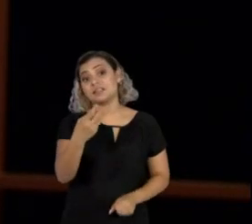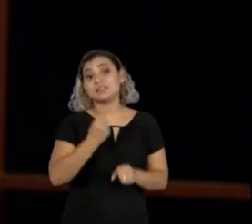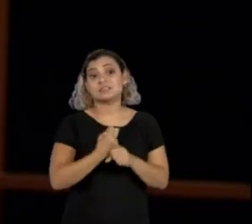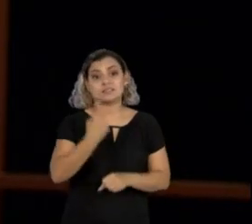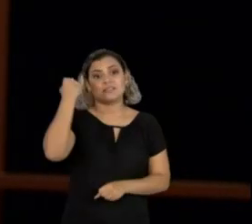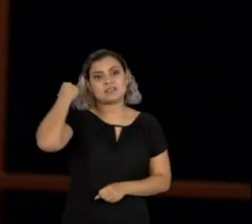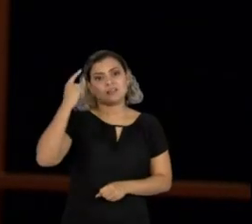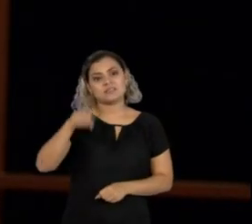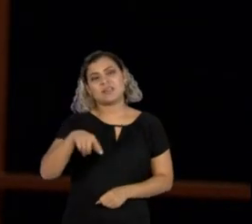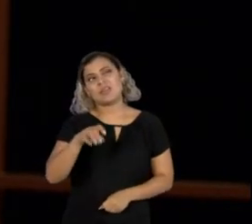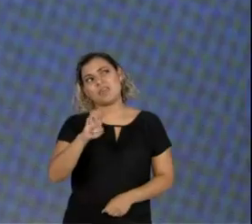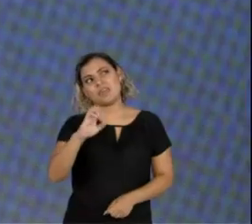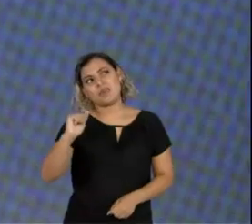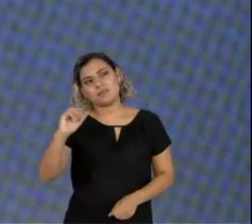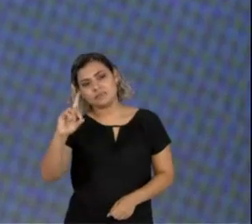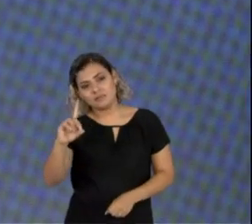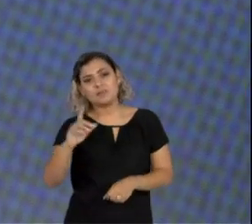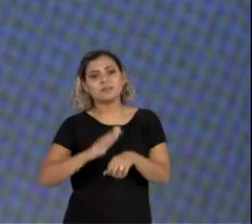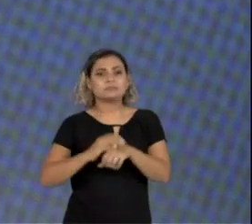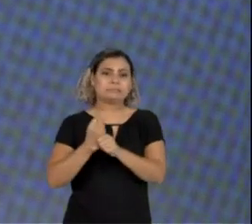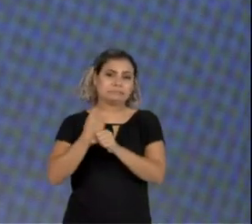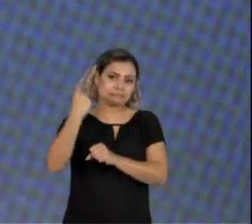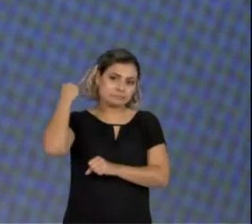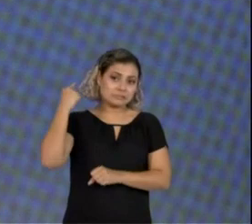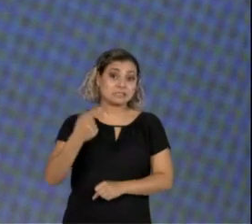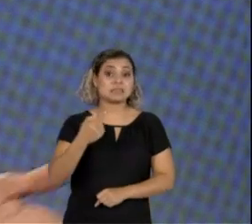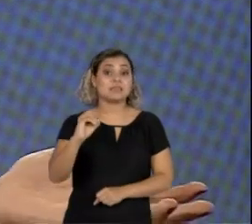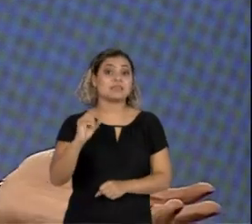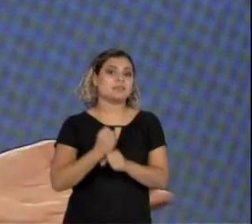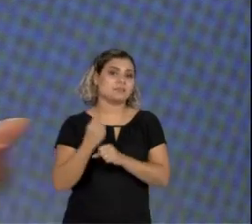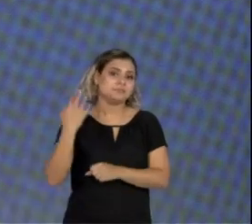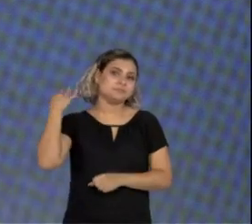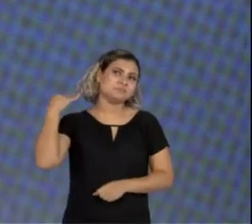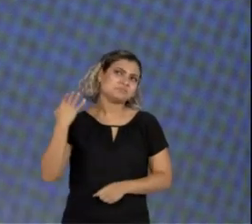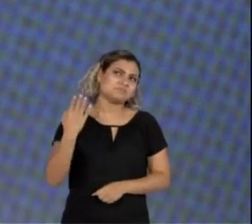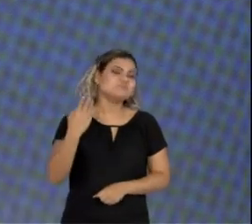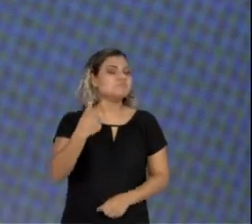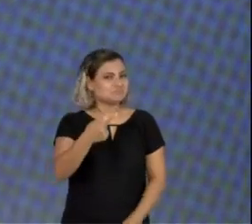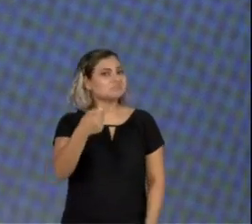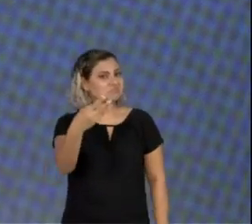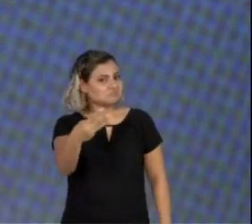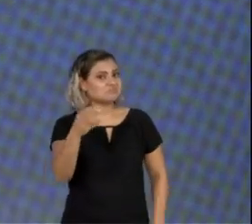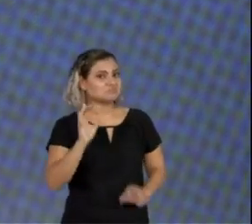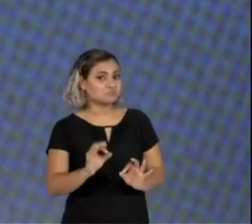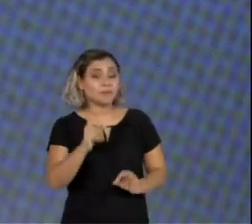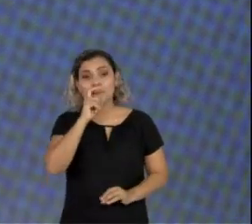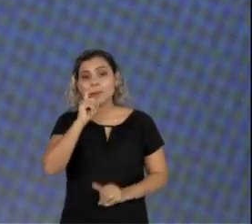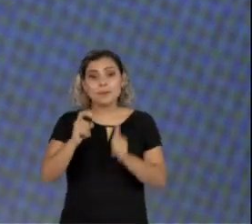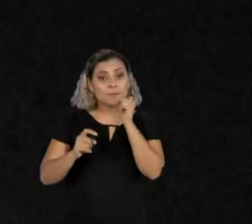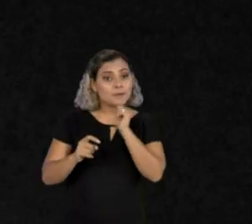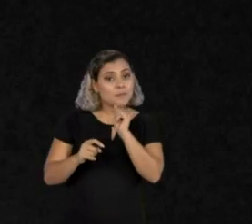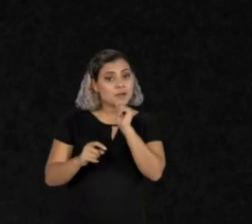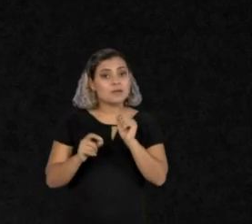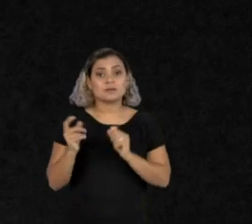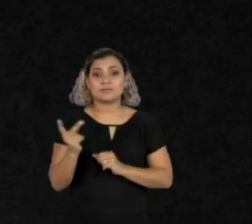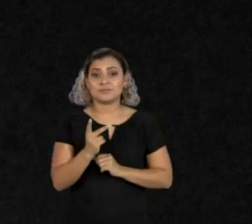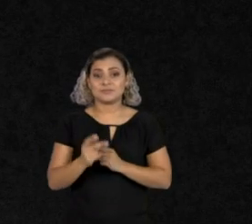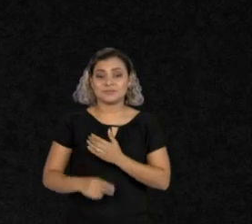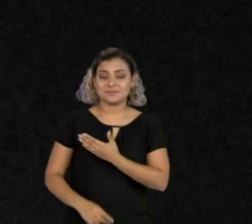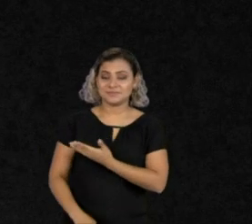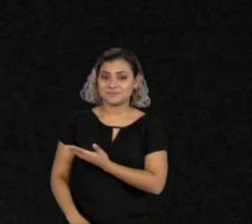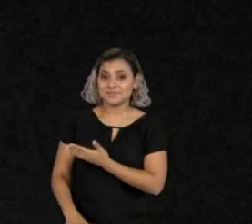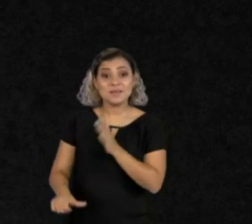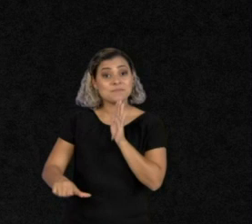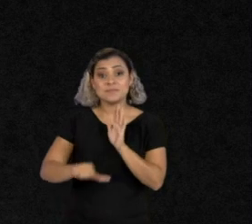EAD, né? Que fez alguns anos atrás, 70 anos, eu já tenho 73 anos. O papai e a mamãe são da